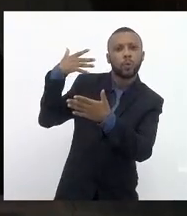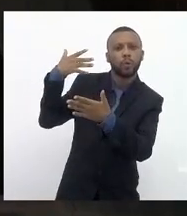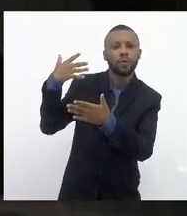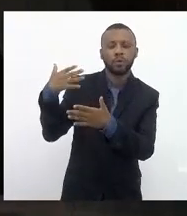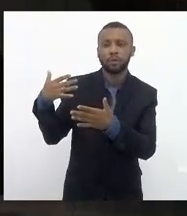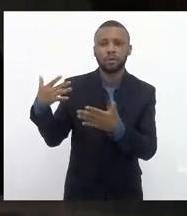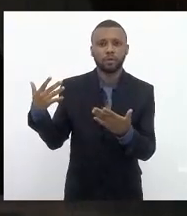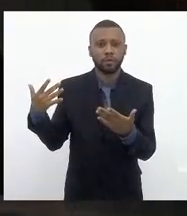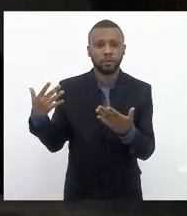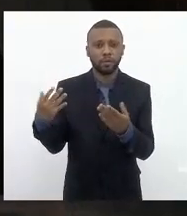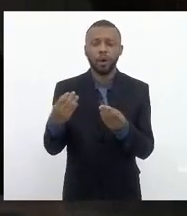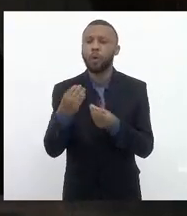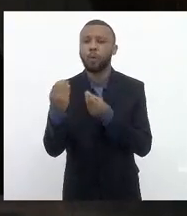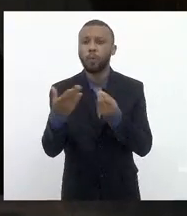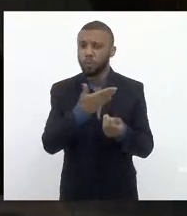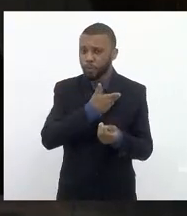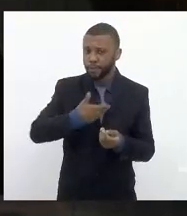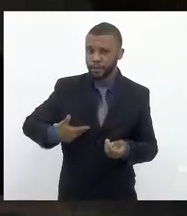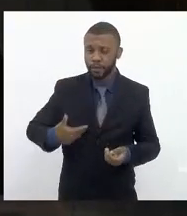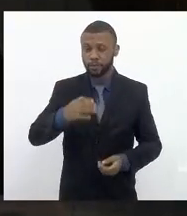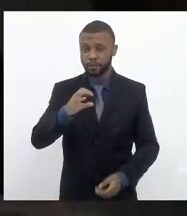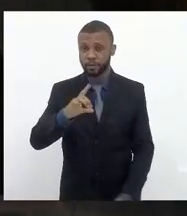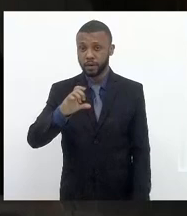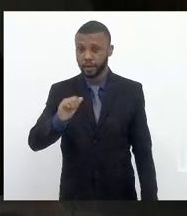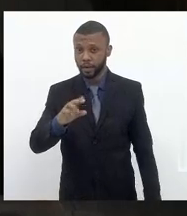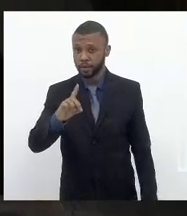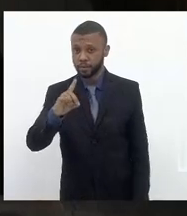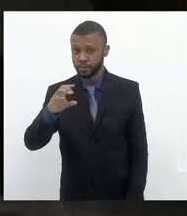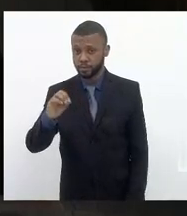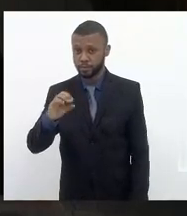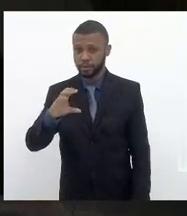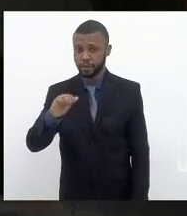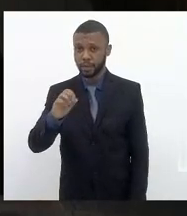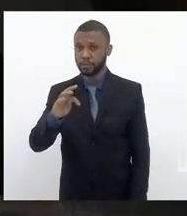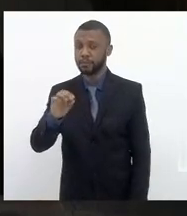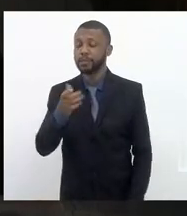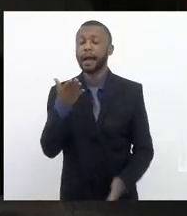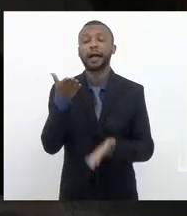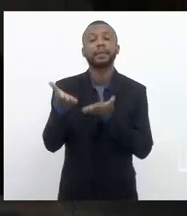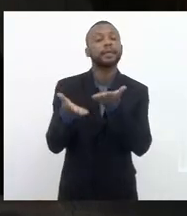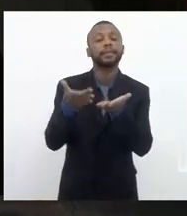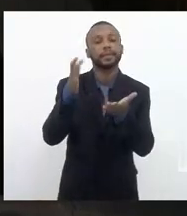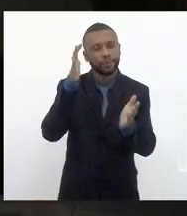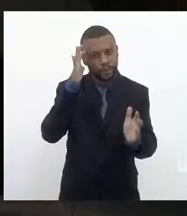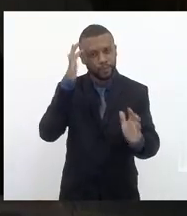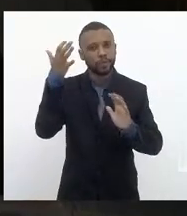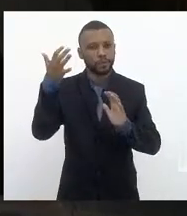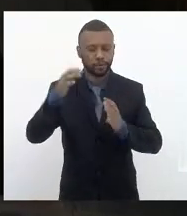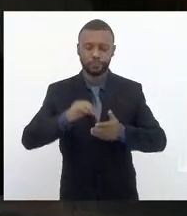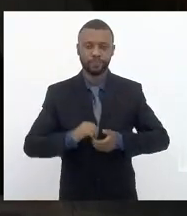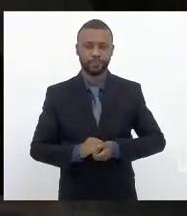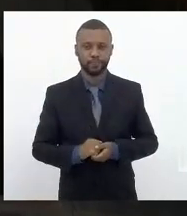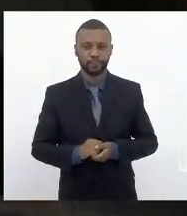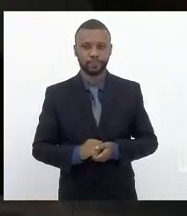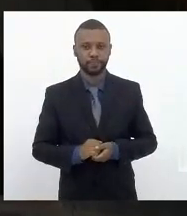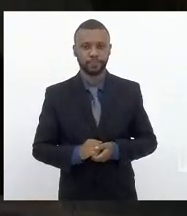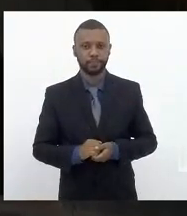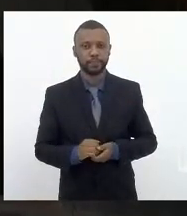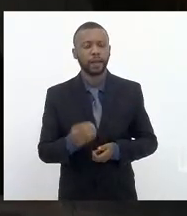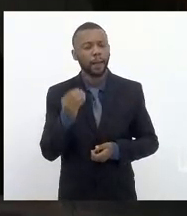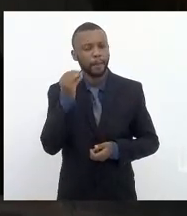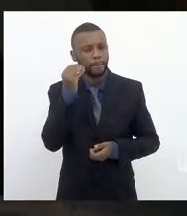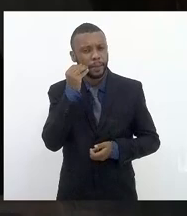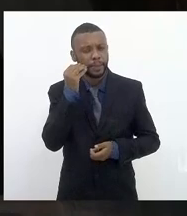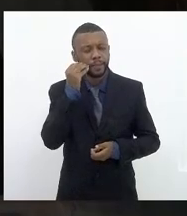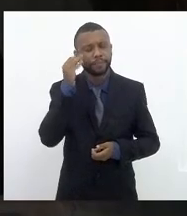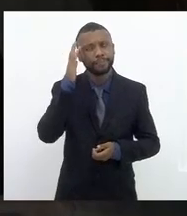que este governo o governo pode Cássio está tratando esta realidade compreendo pena de uma forma absolutamente